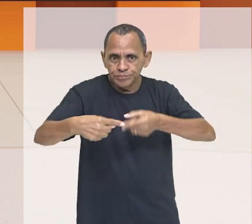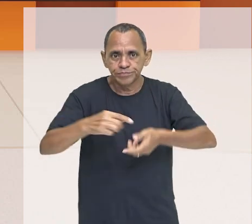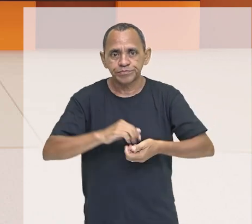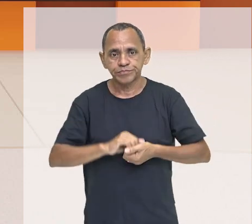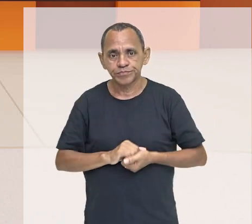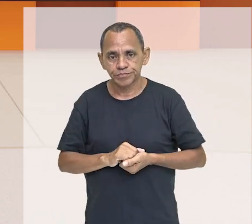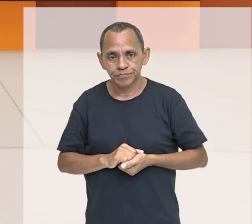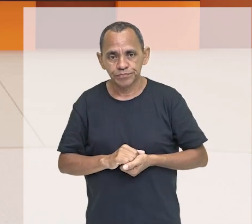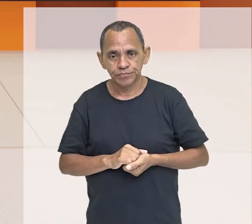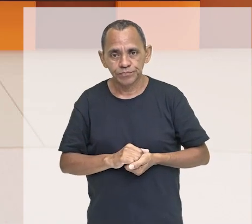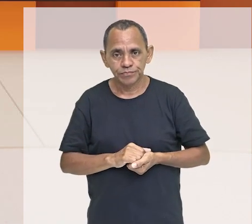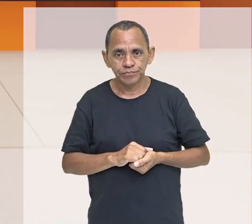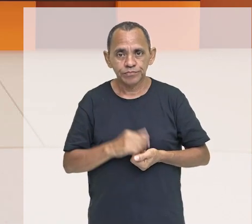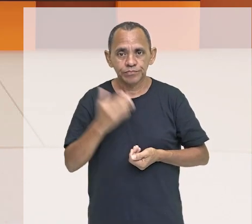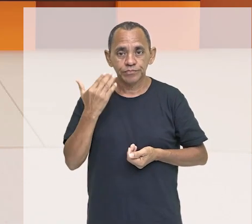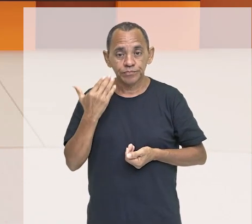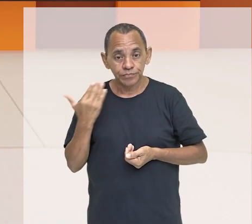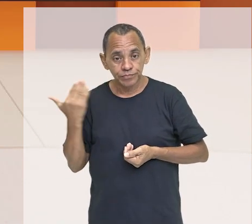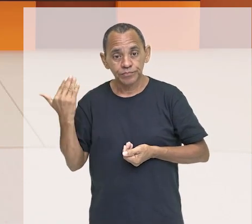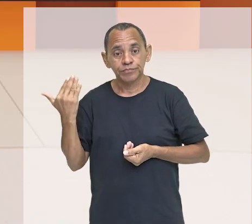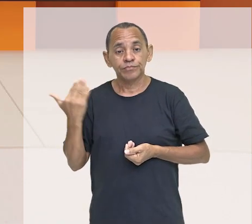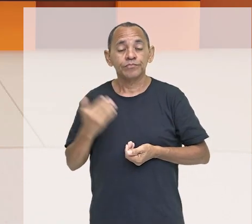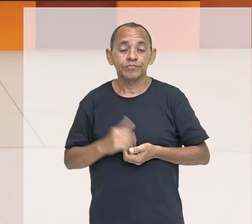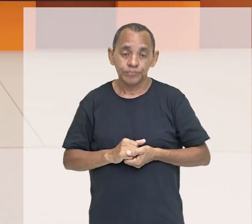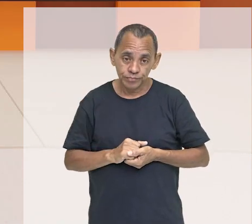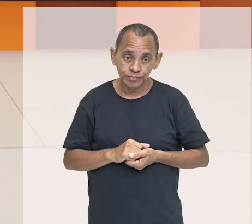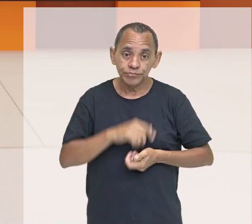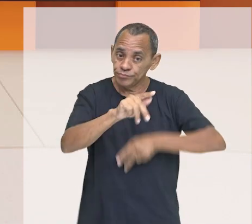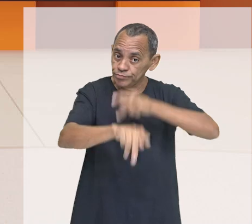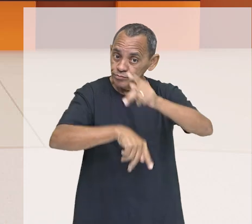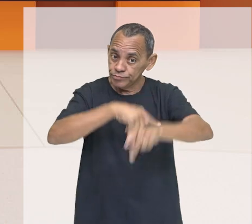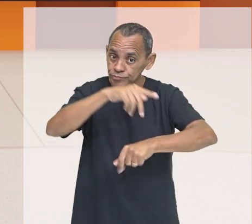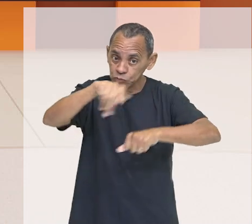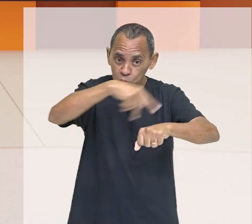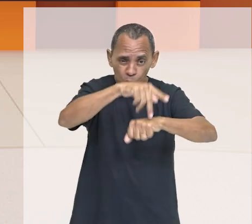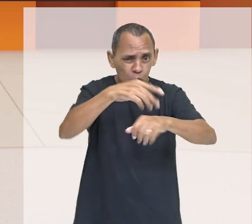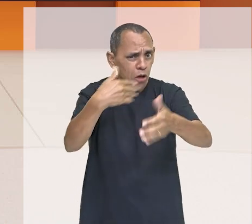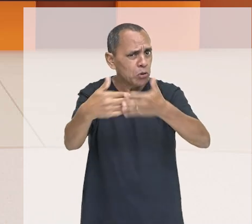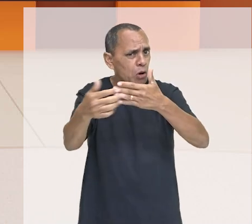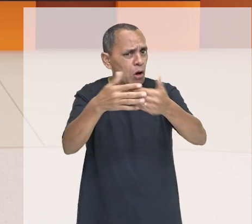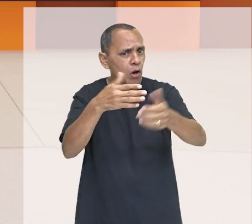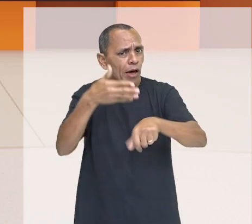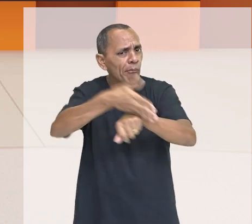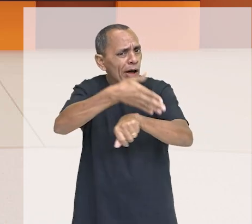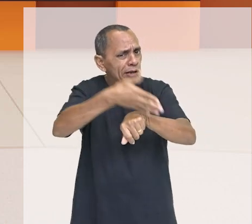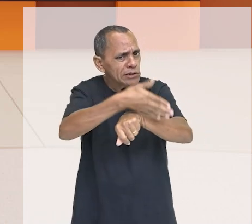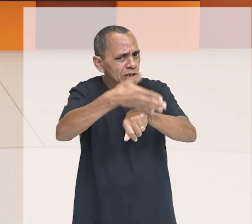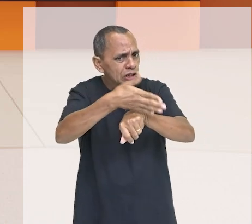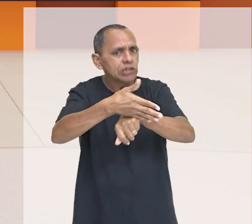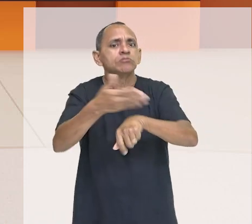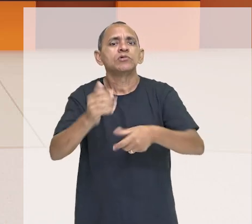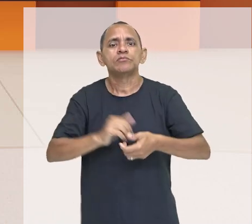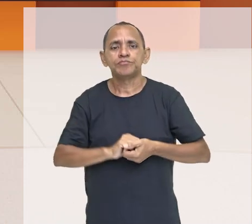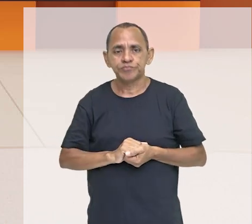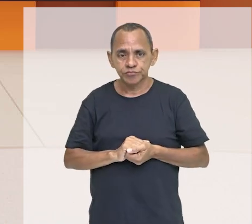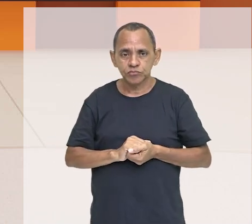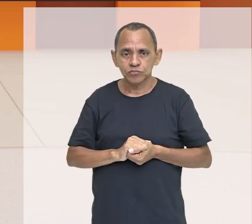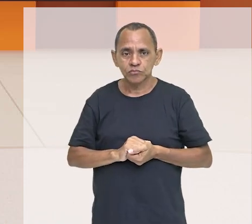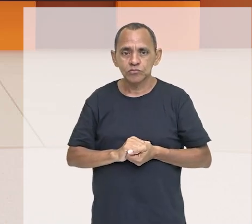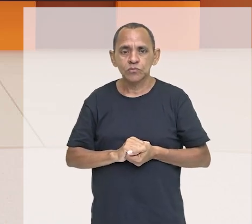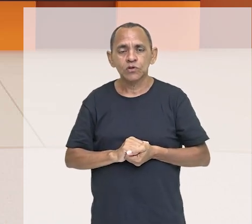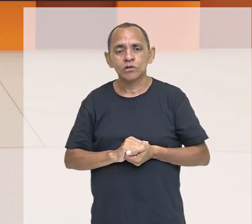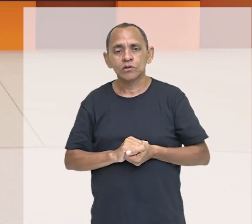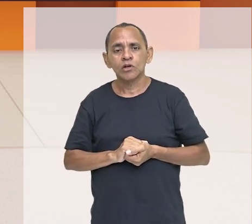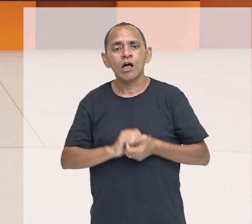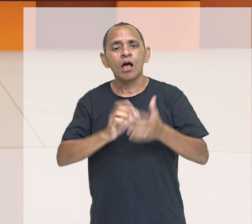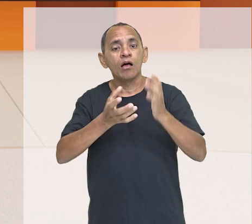População. Vamos lá, então. A população de um determinado país participa politicamente